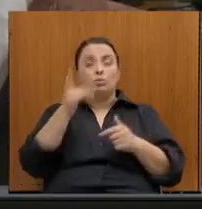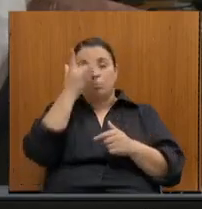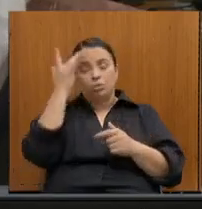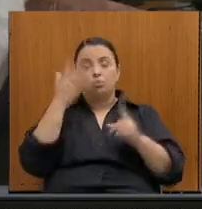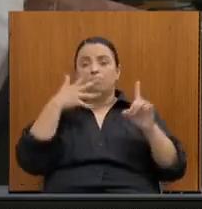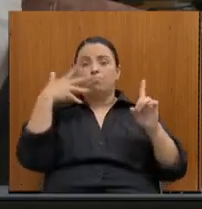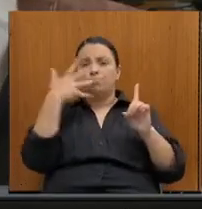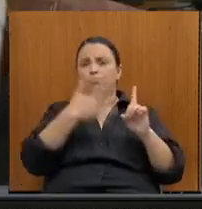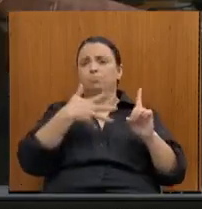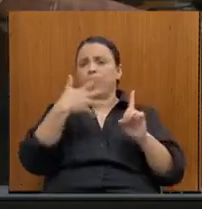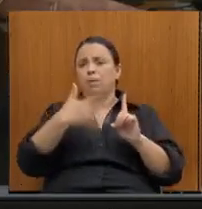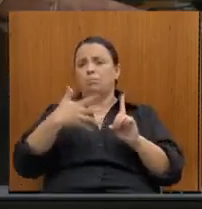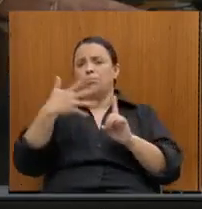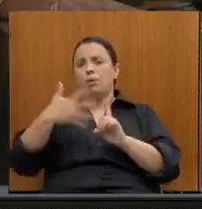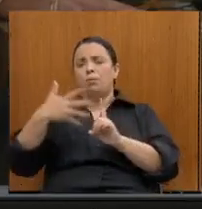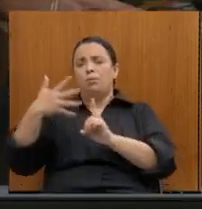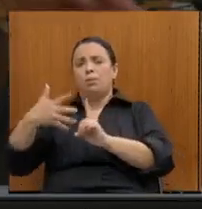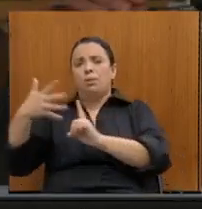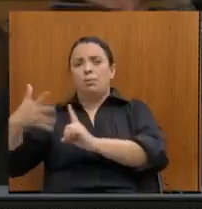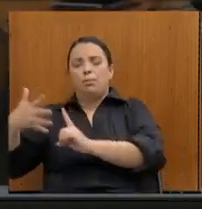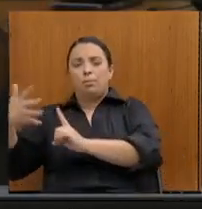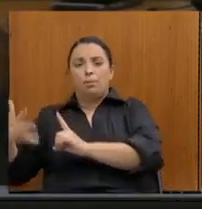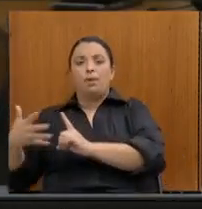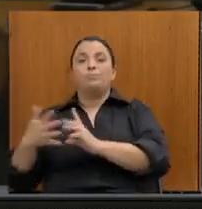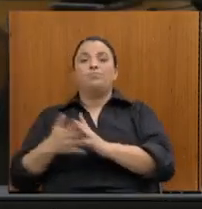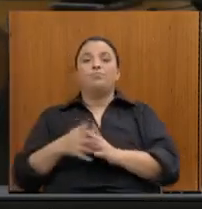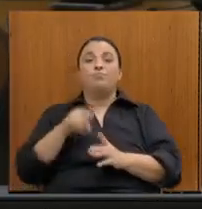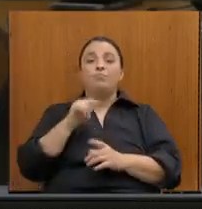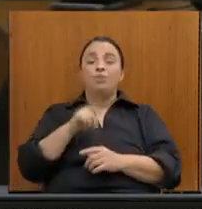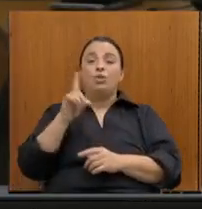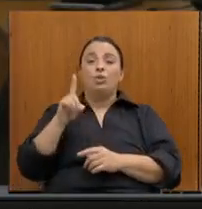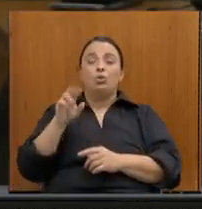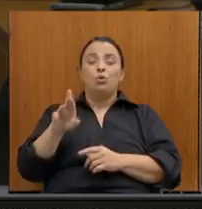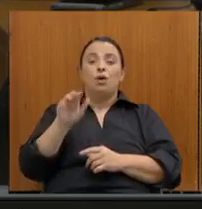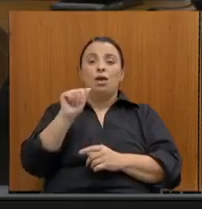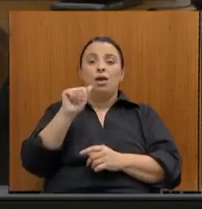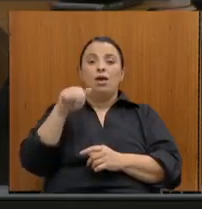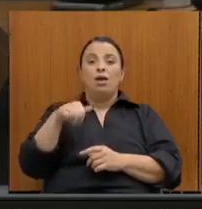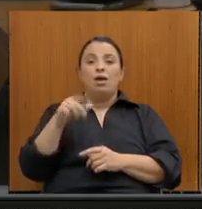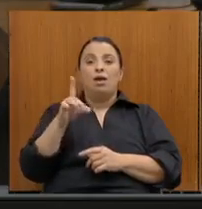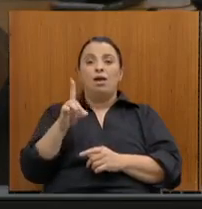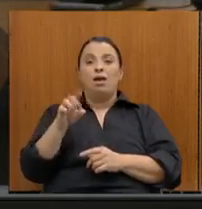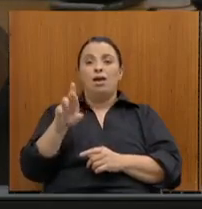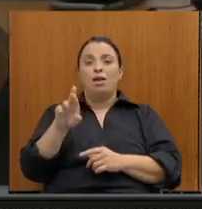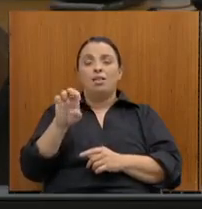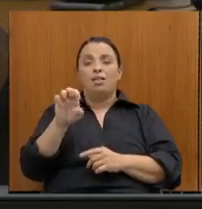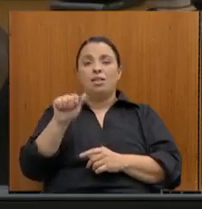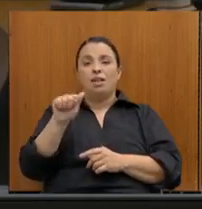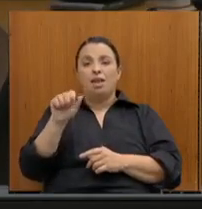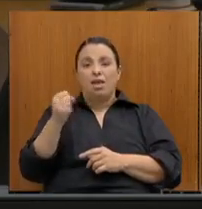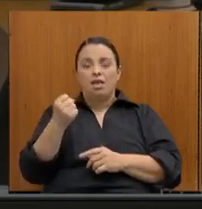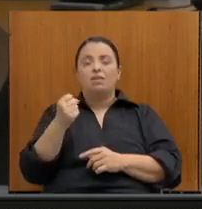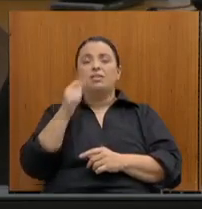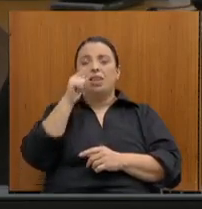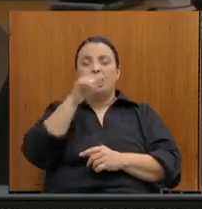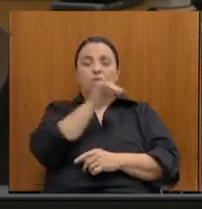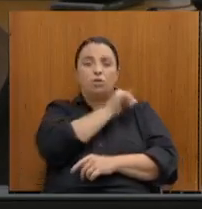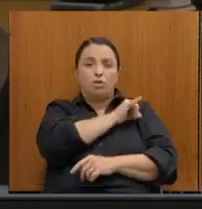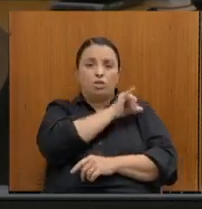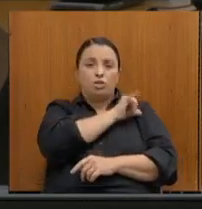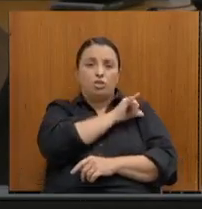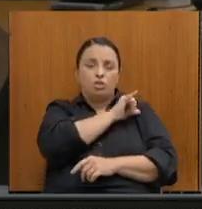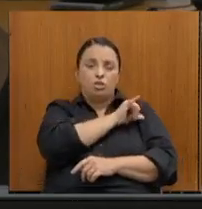essas palestras aqui né a doutora Andreas que veio lá do Rio de Janeiro né diretor das firmas energia